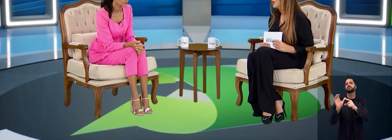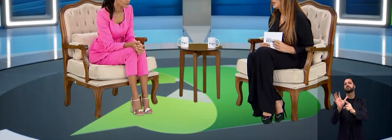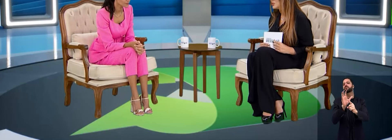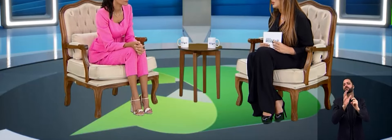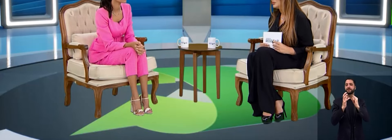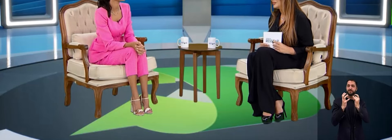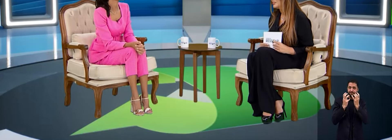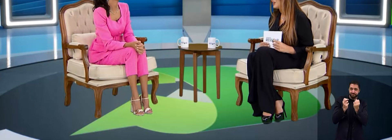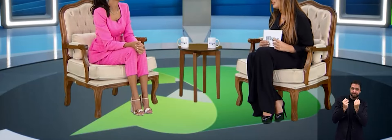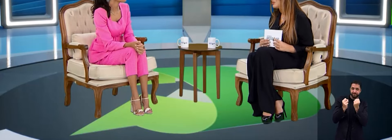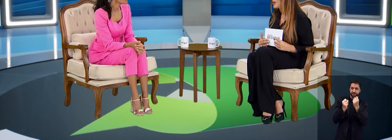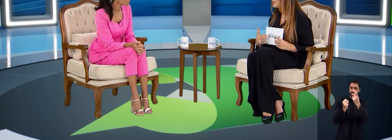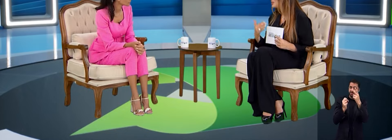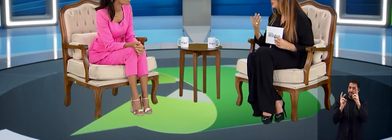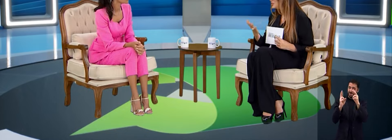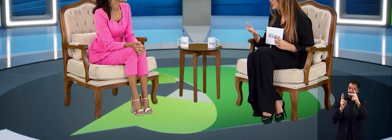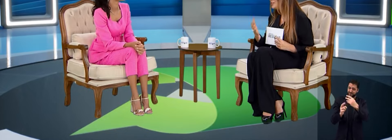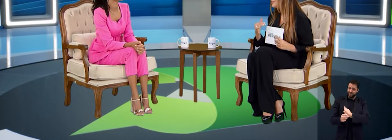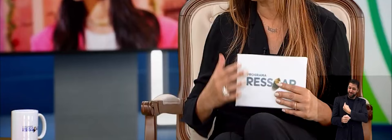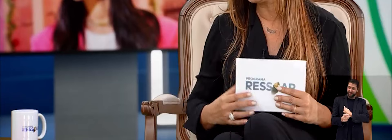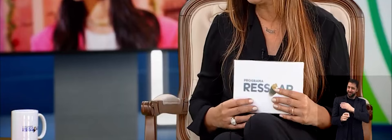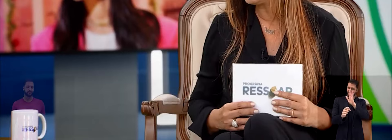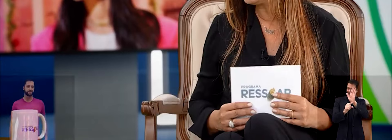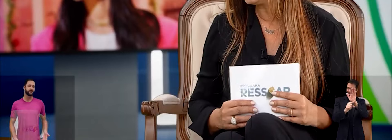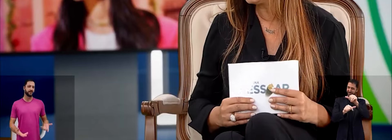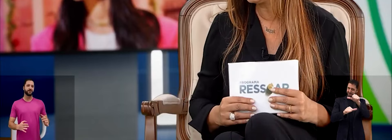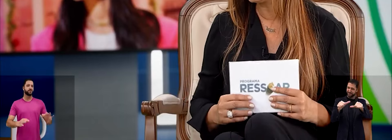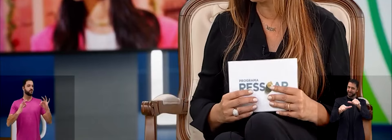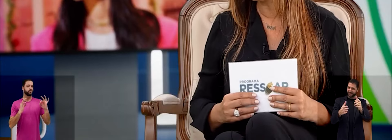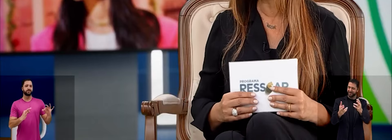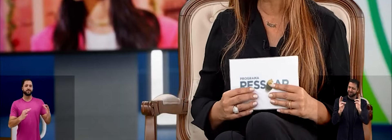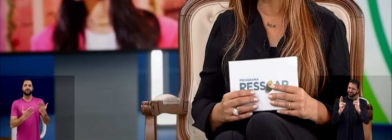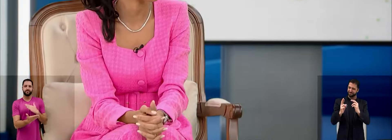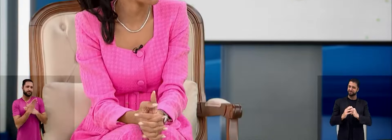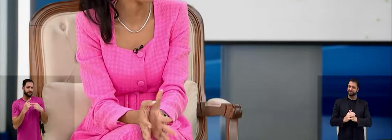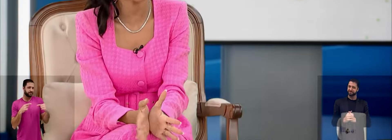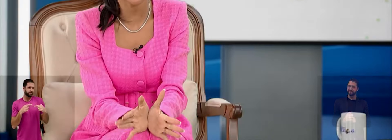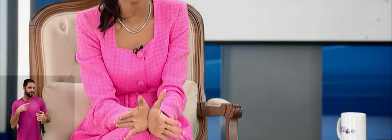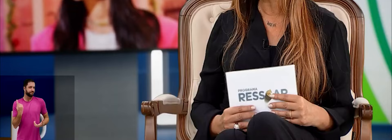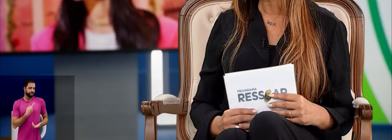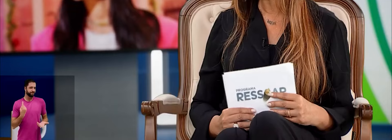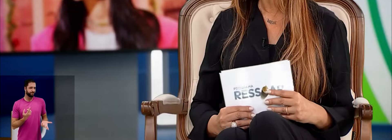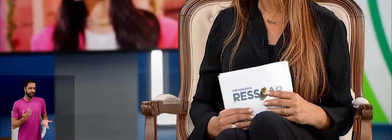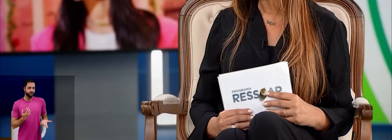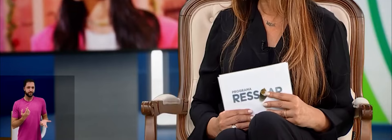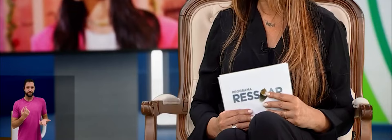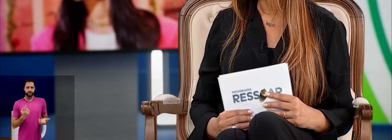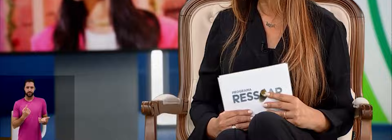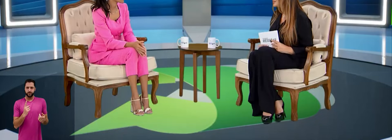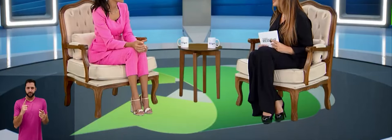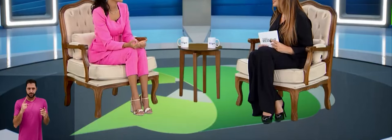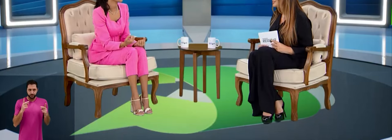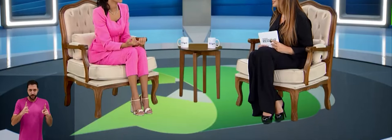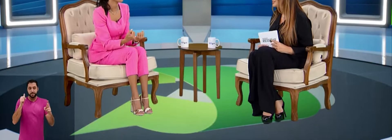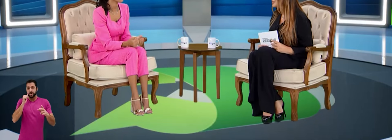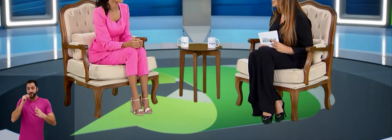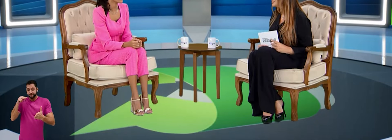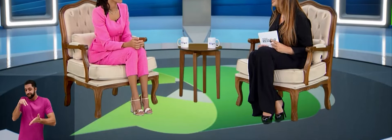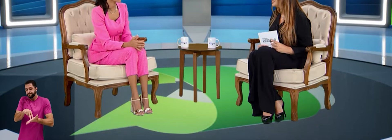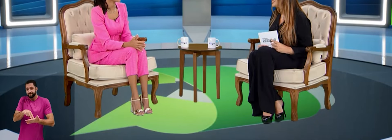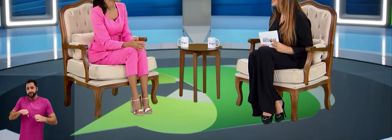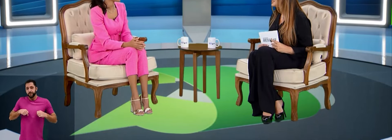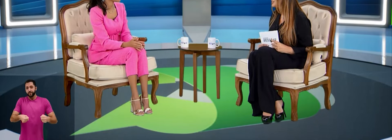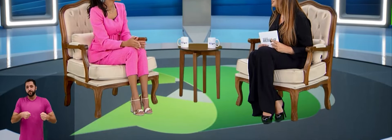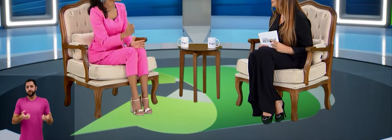gente escuta. Então, espero que isso te levante, viu? Sim, com e certeza conte com será. A gente, né? Para levantar cada